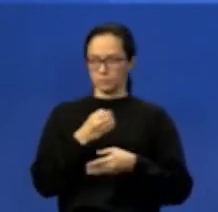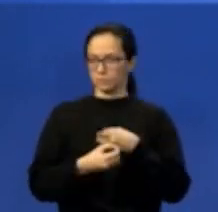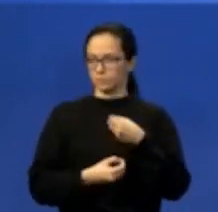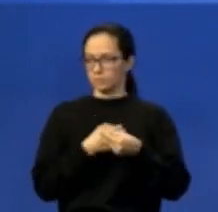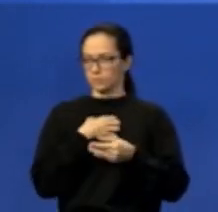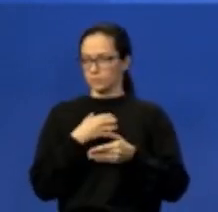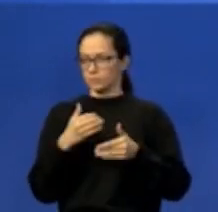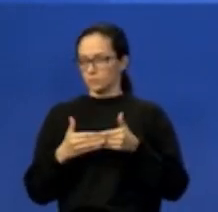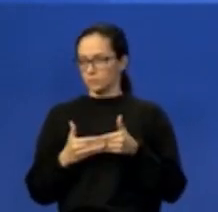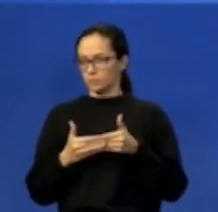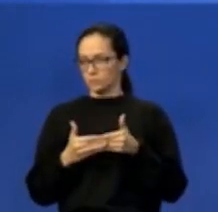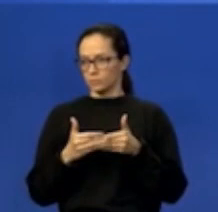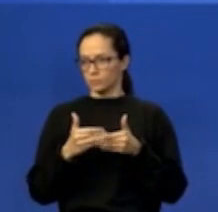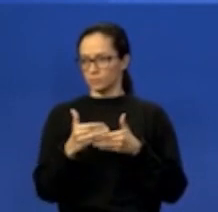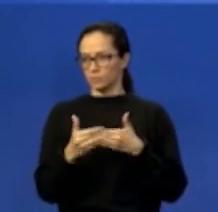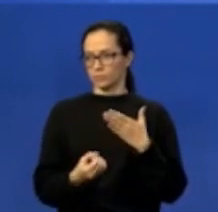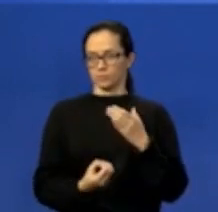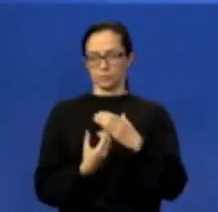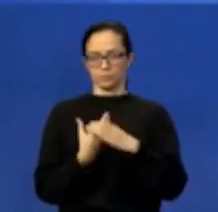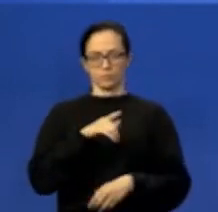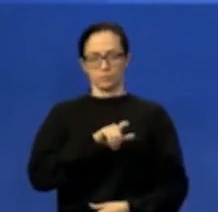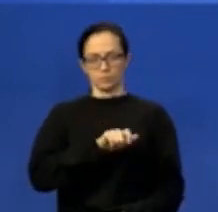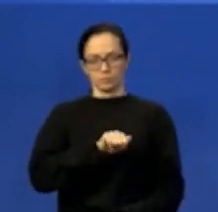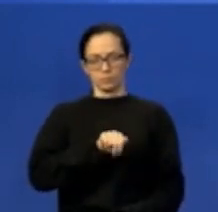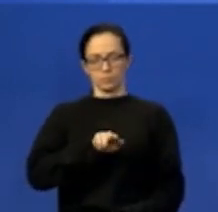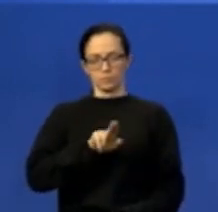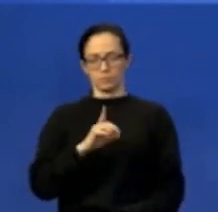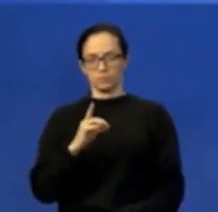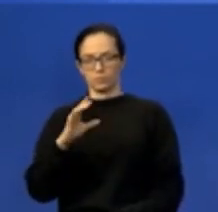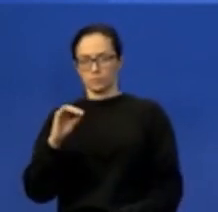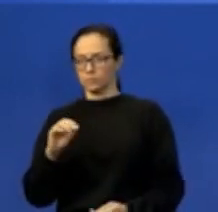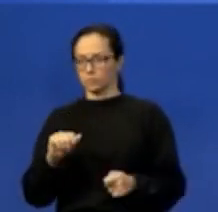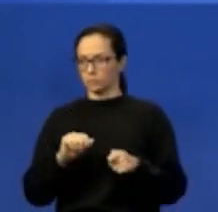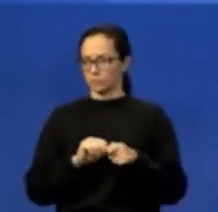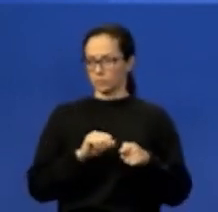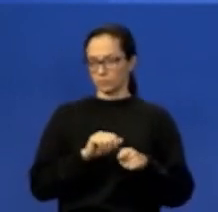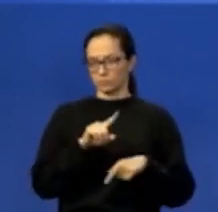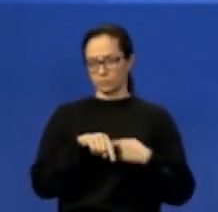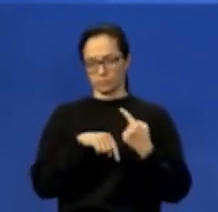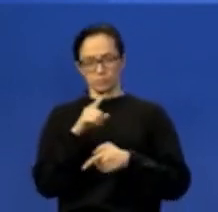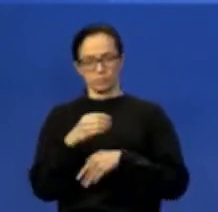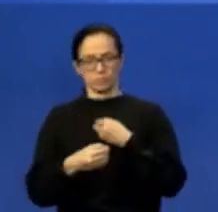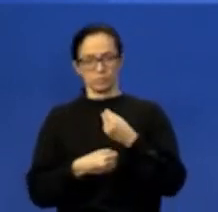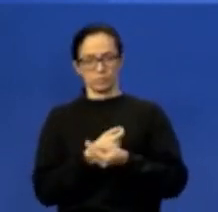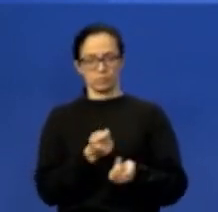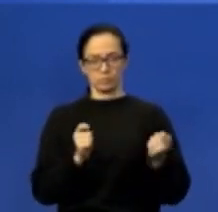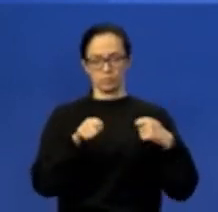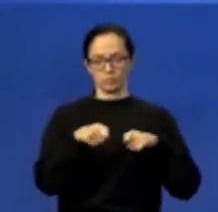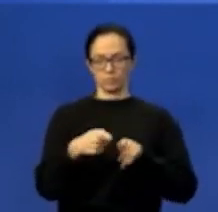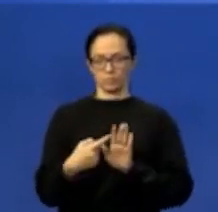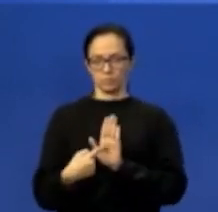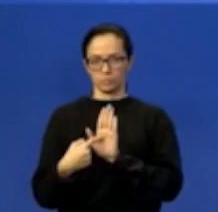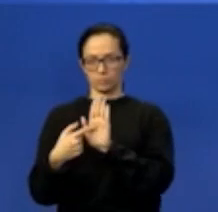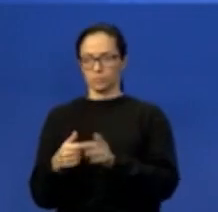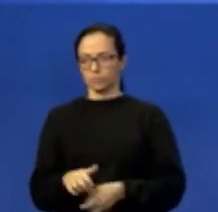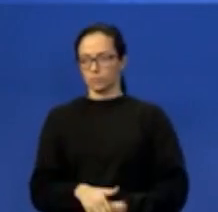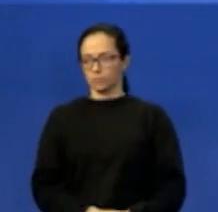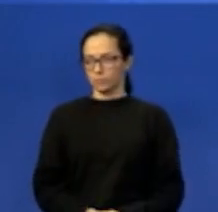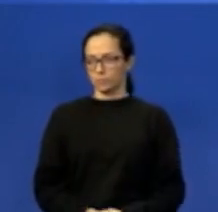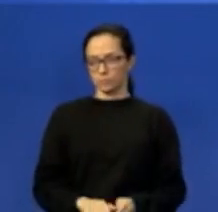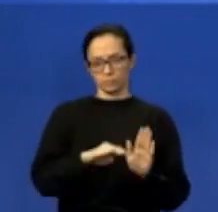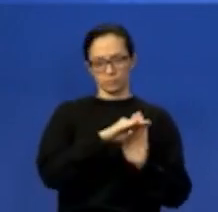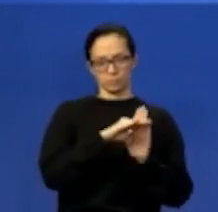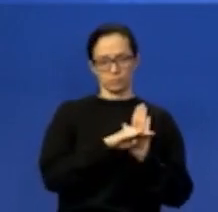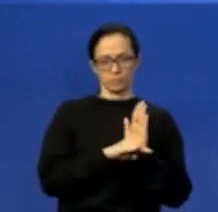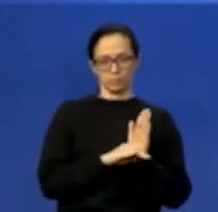em que são emitidos os laudos, ou seja, os resultados que vão determinar se a pessoa apresenta ou não